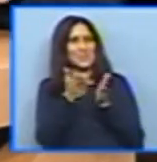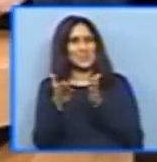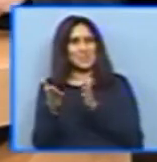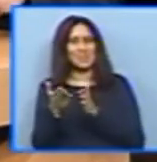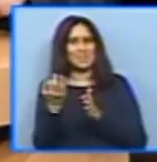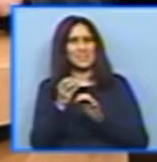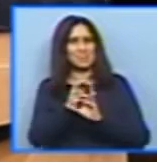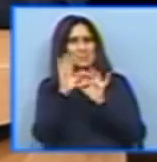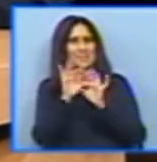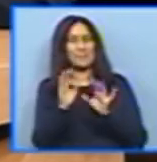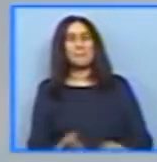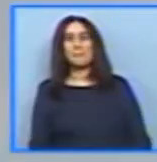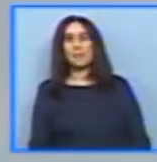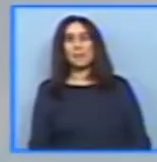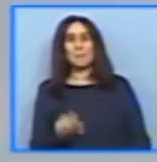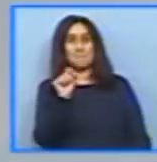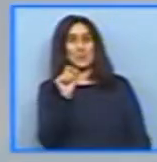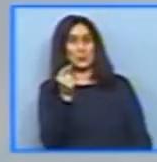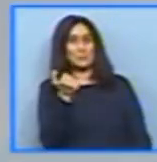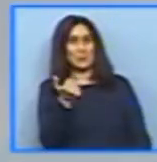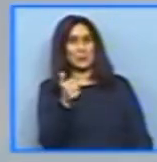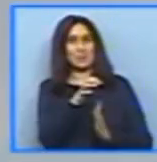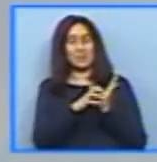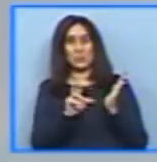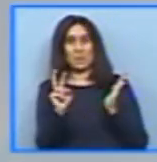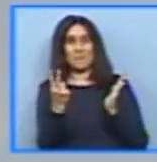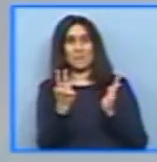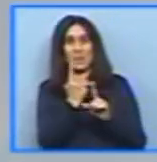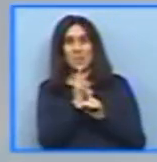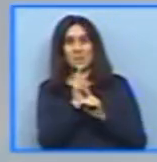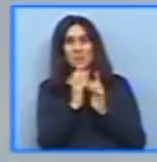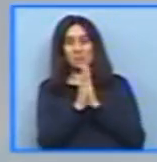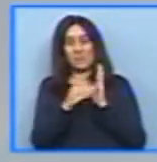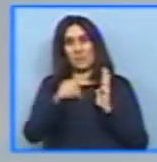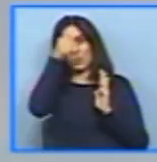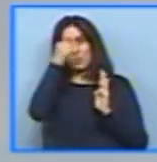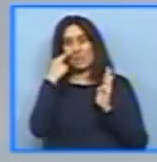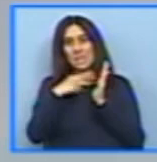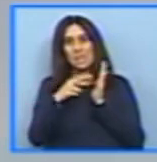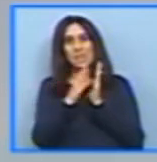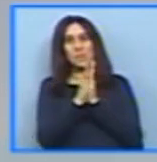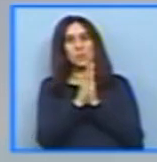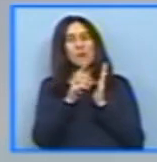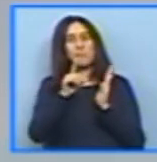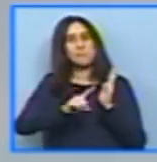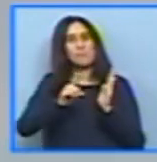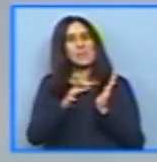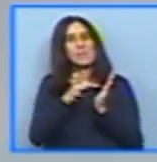ajudando a explicitar. Temos poucos minutos para ver os outros dois textos que são lidos nas Eucaristias deste domingo. A primeira leitura do livro do